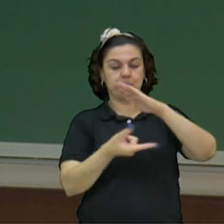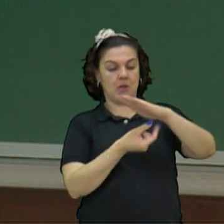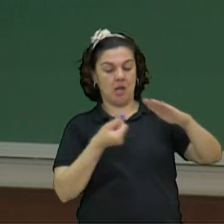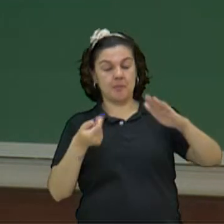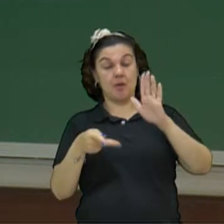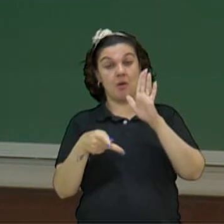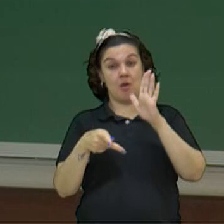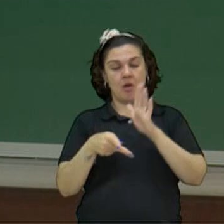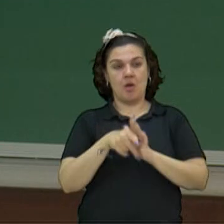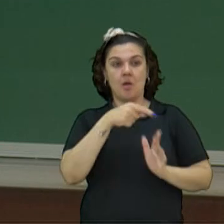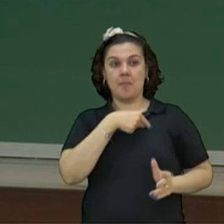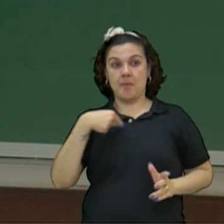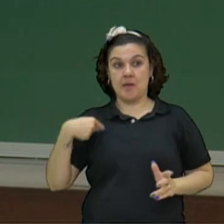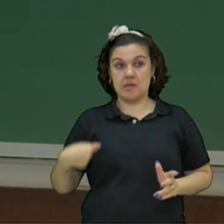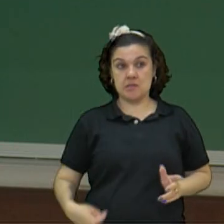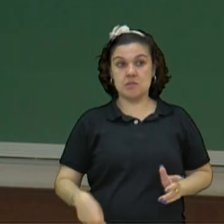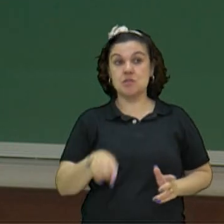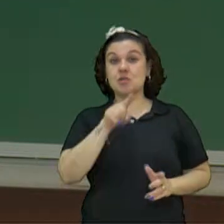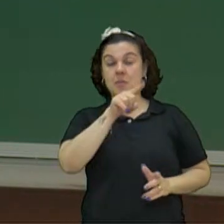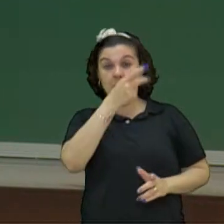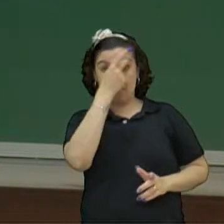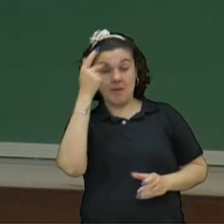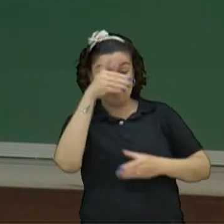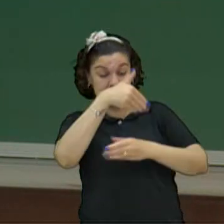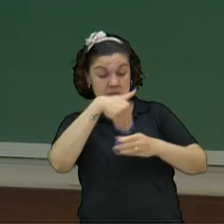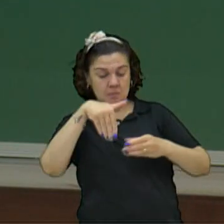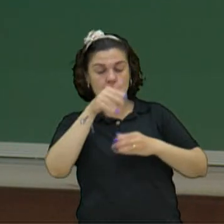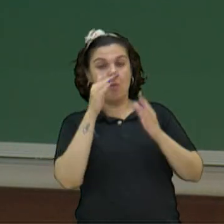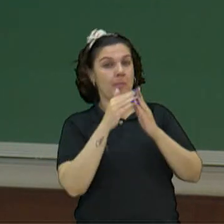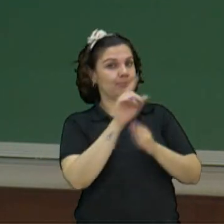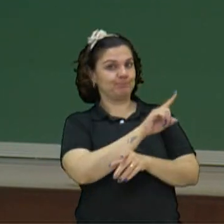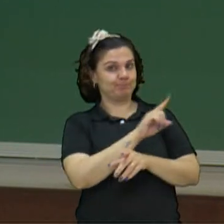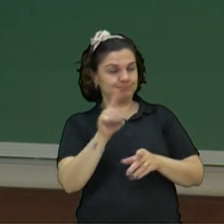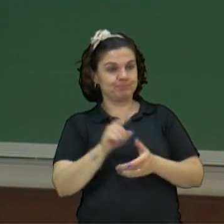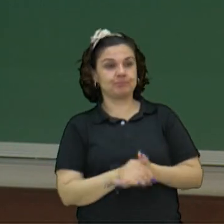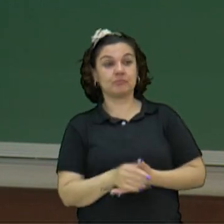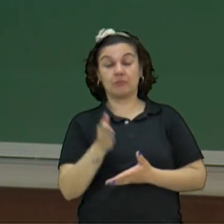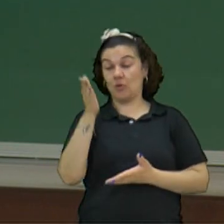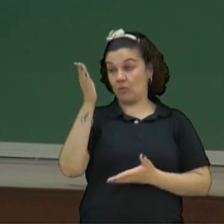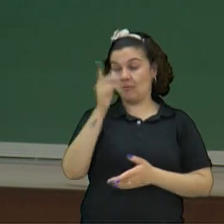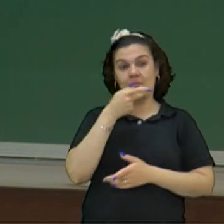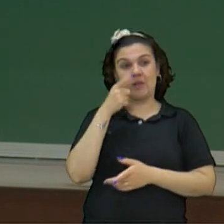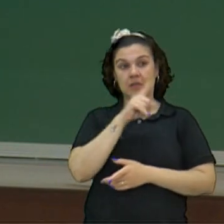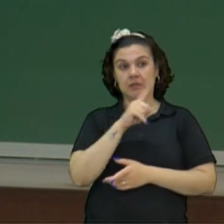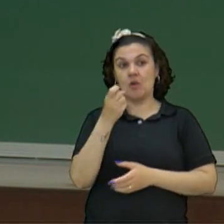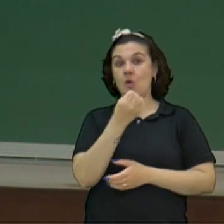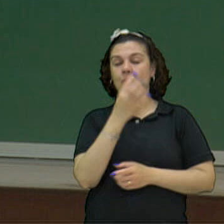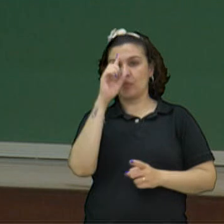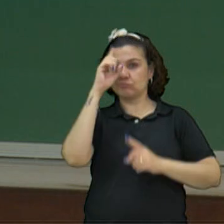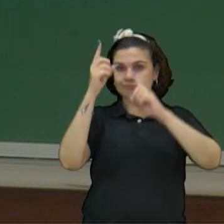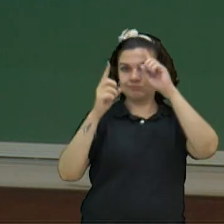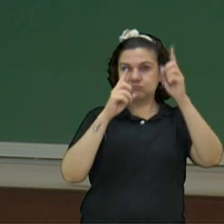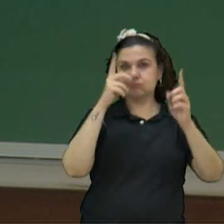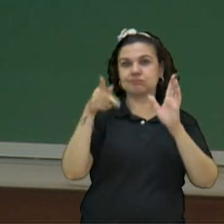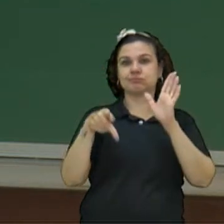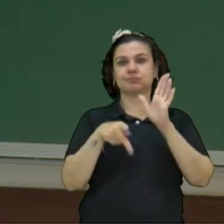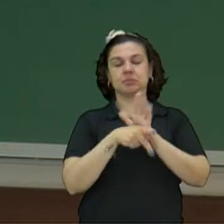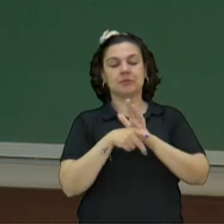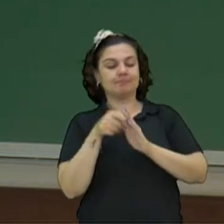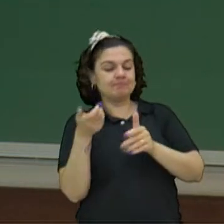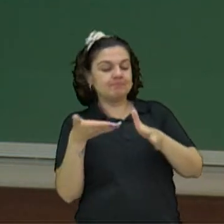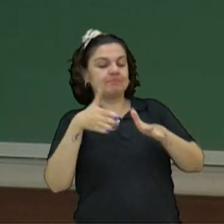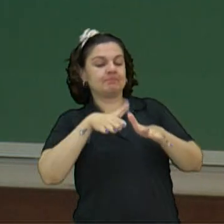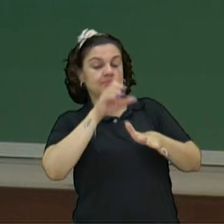A China quer, mas as pessoas que moram em Hong Kong não, né? Olha só, eles não querem certas ideias que a China está